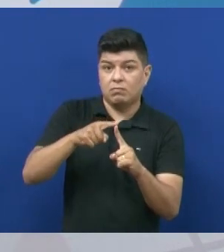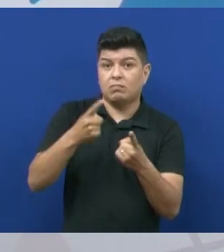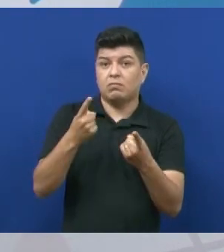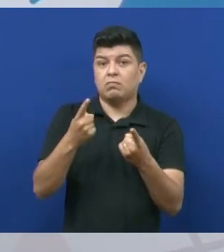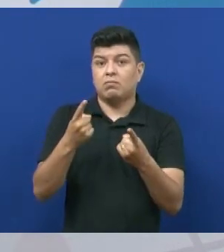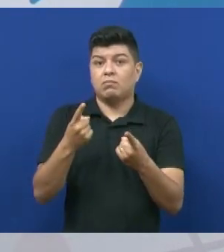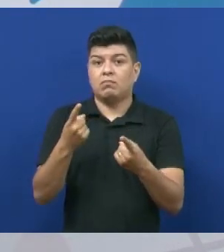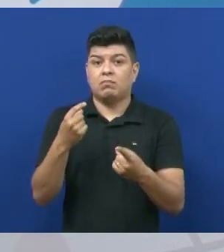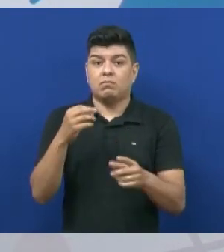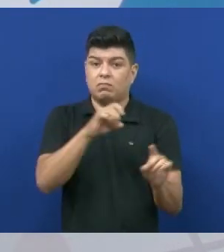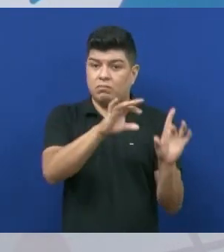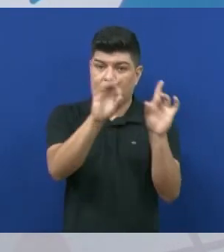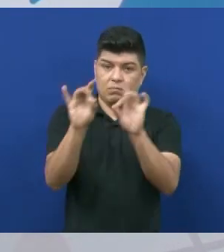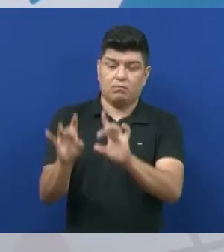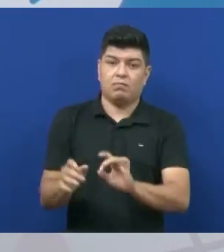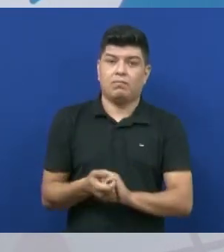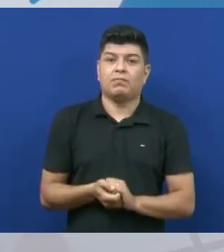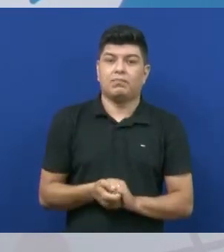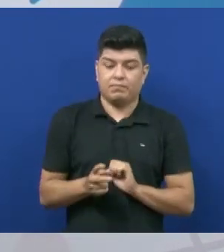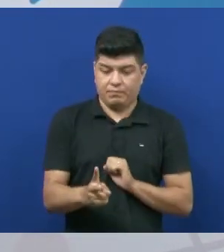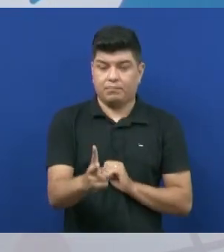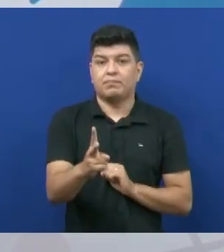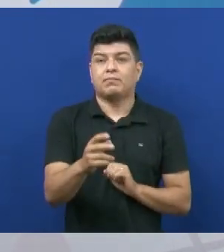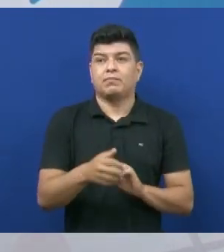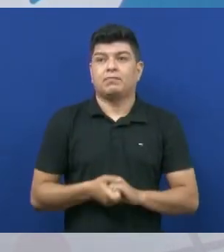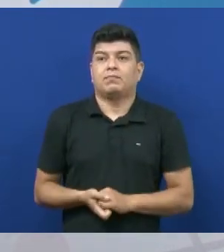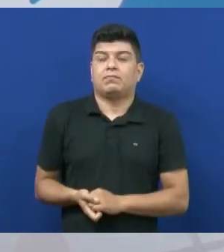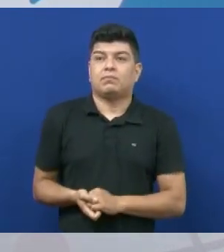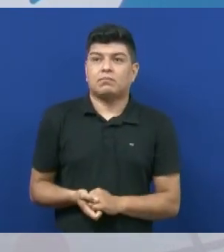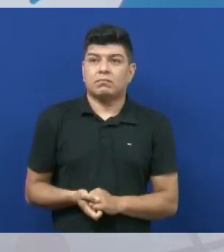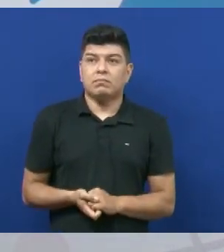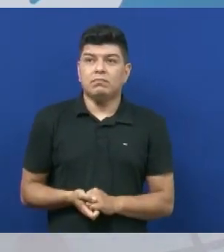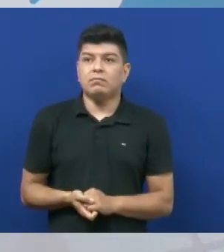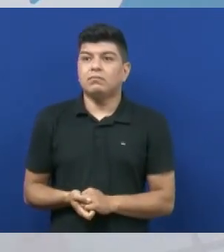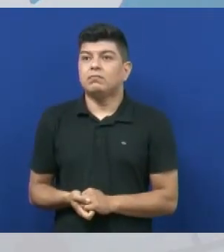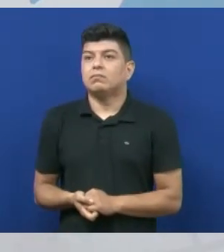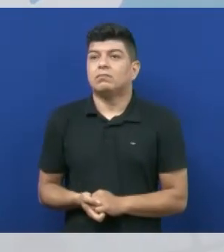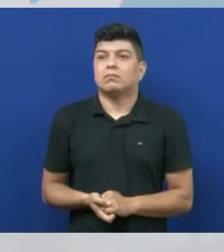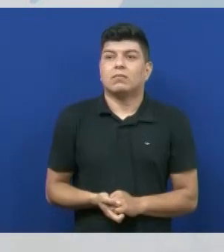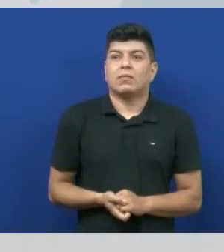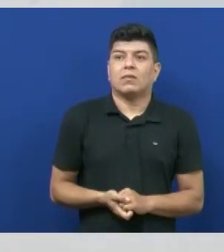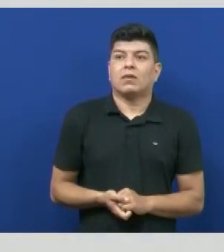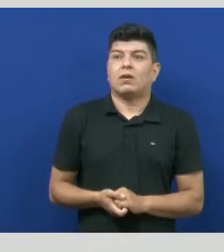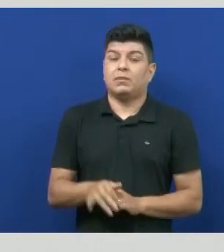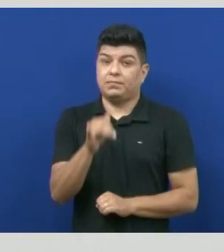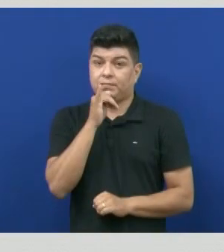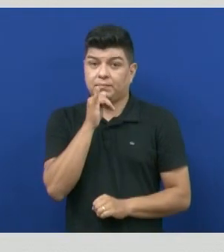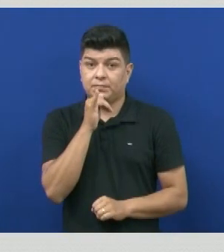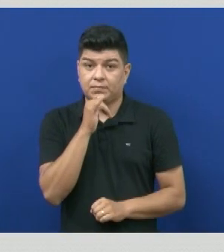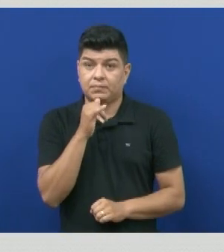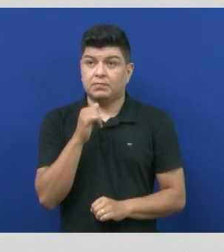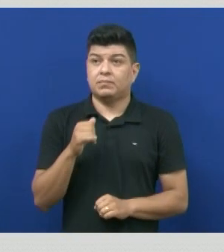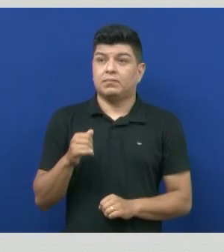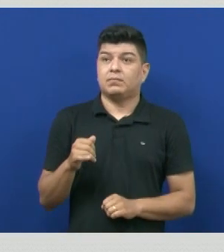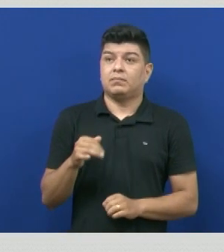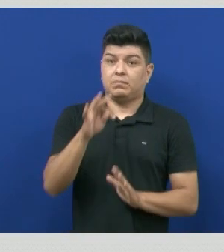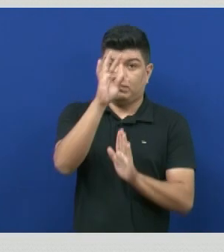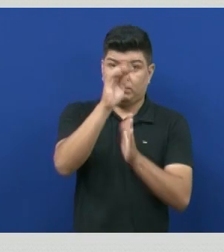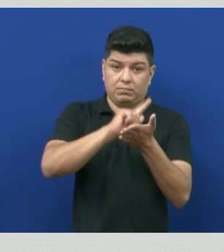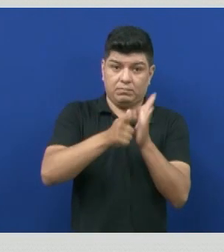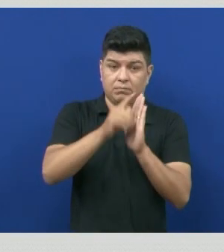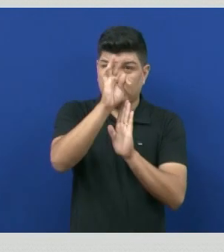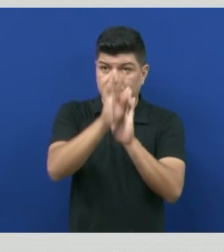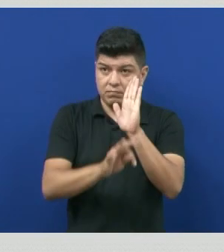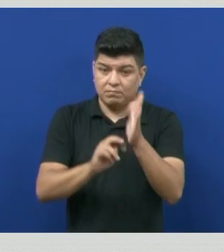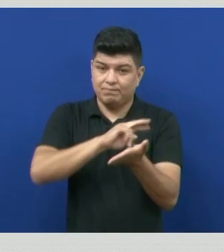suas especificidades. Vamos continuar então. Nós temos exemplos aqui de gêneros textuais diversos